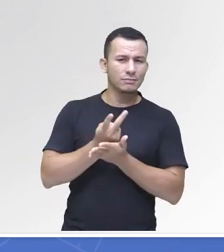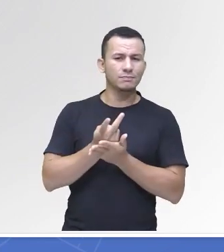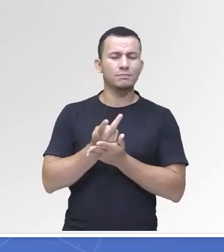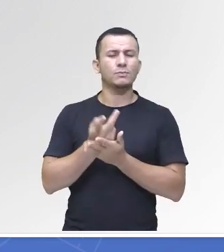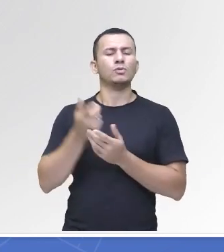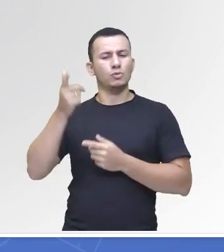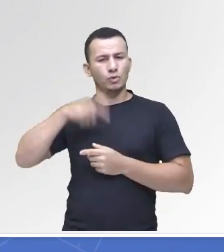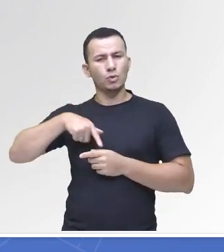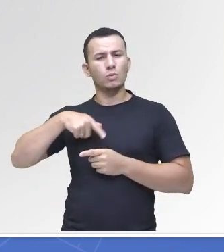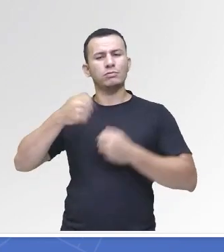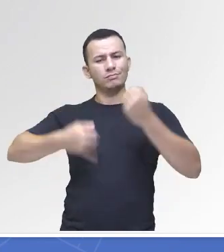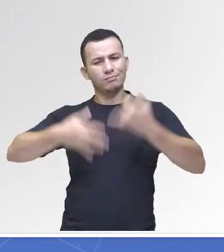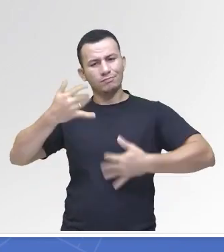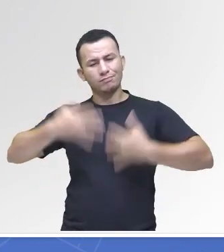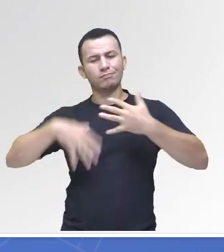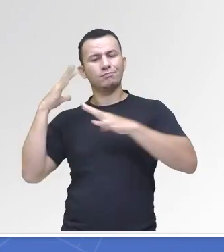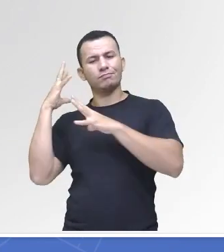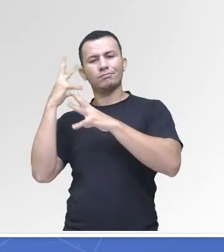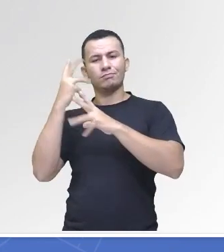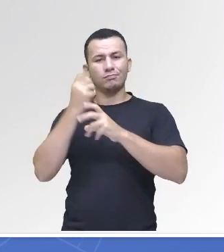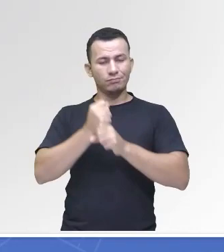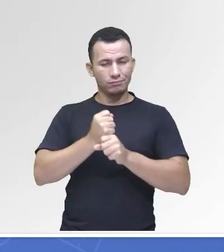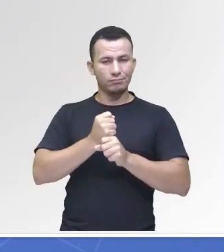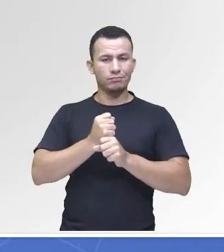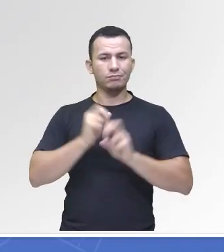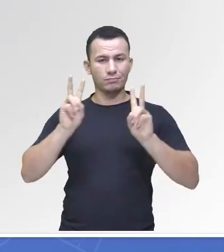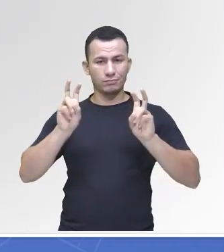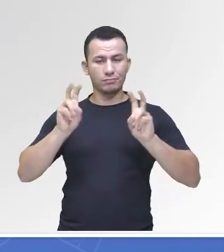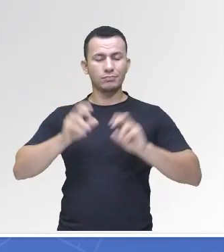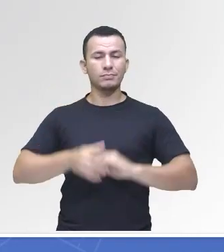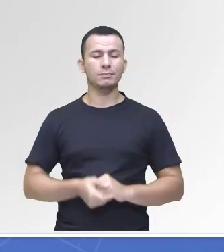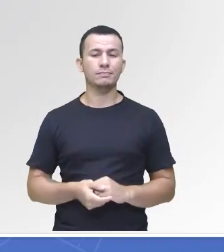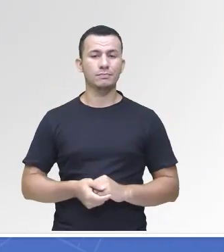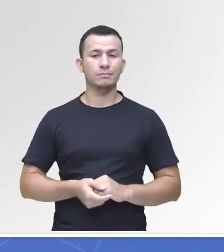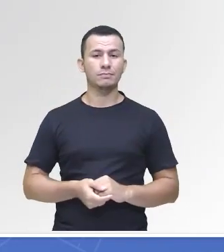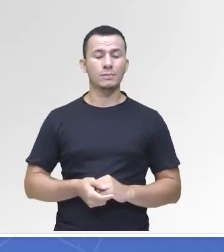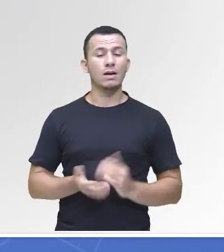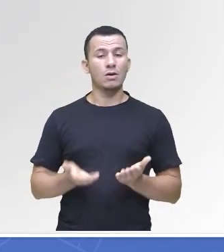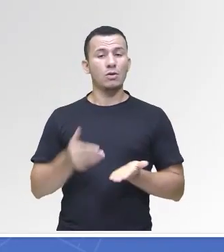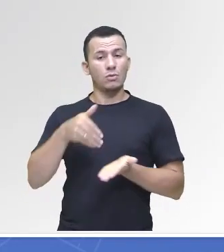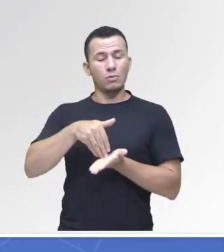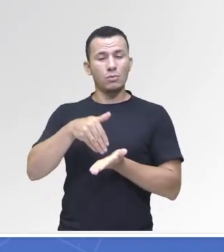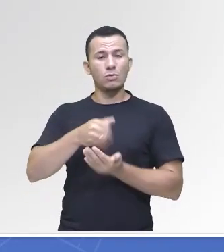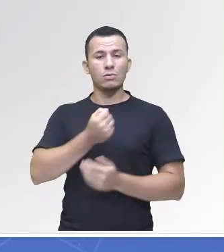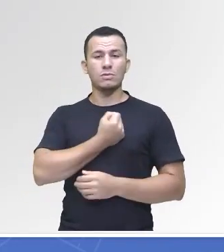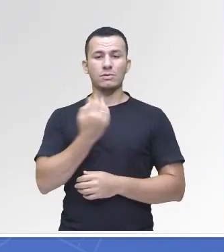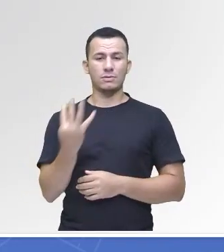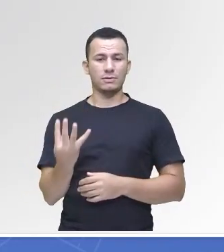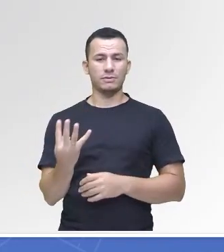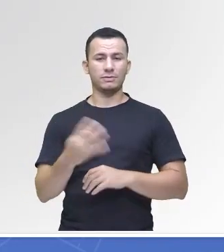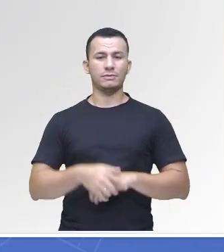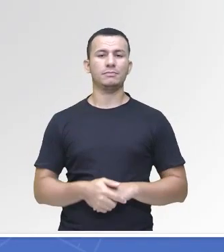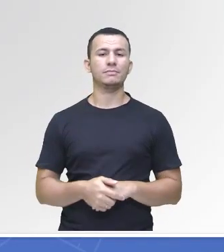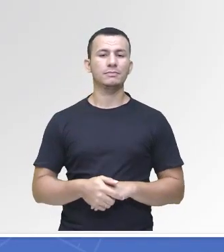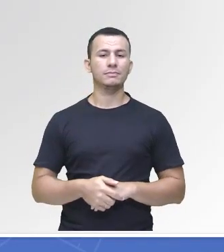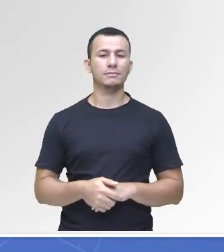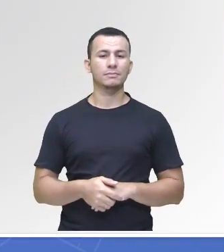aí o conteúdo novamente sobre a pequena e grande circulação, tá bom? E aí, vamos para a nossa última questão, questão 4.